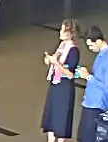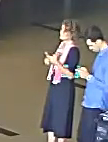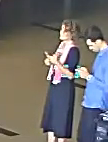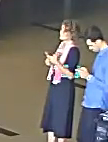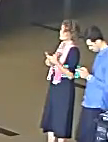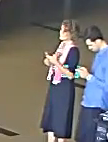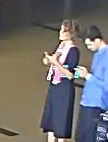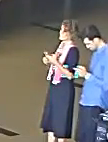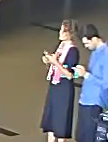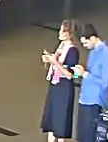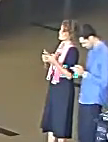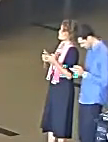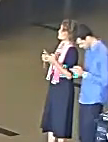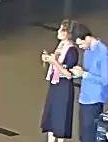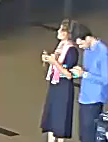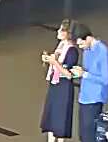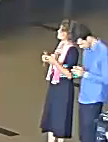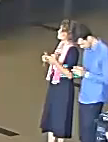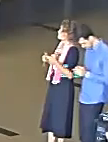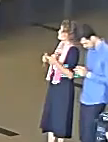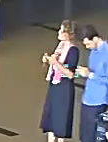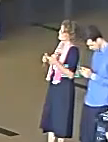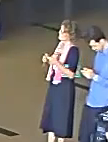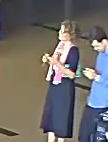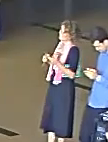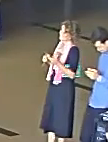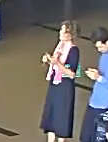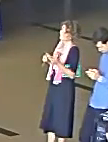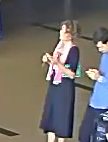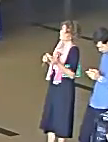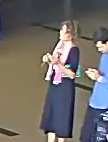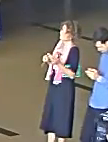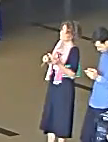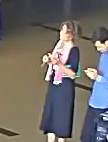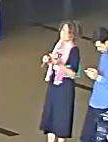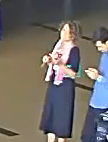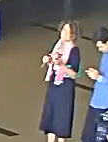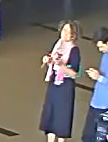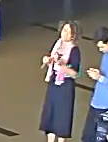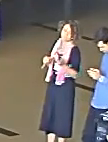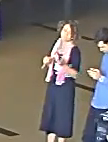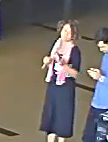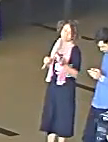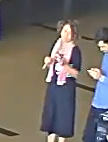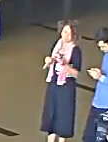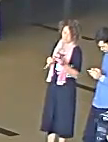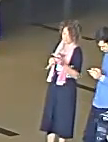colete PR proteção tem colete enzinho o